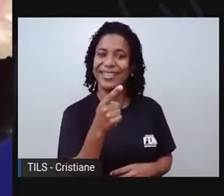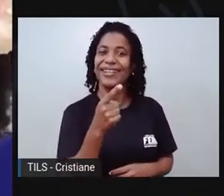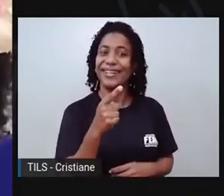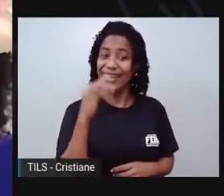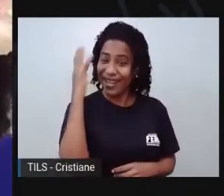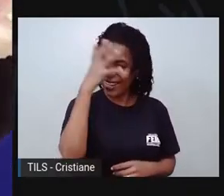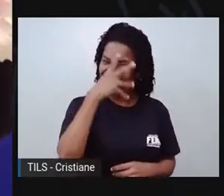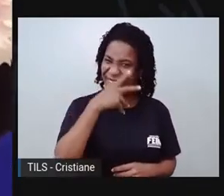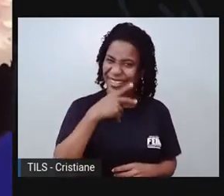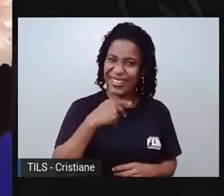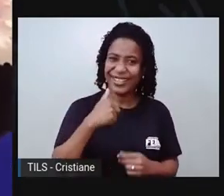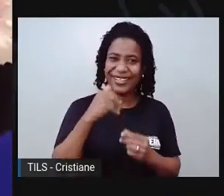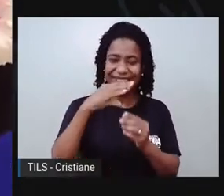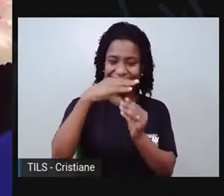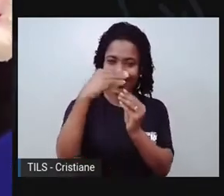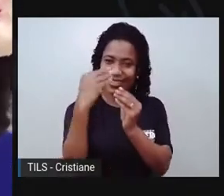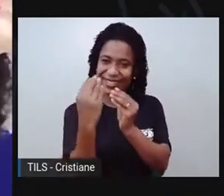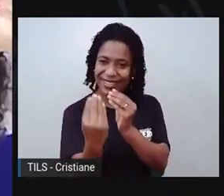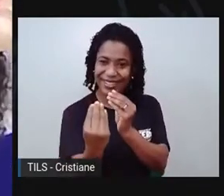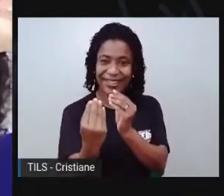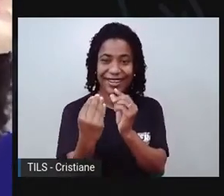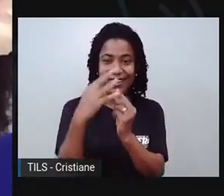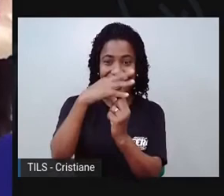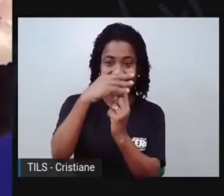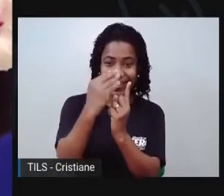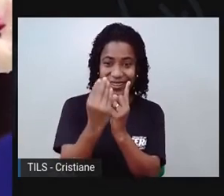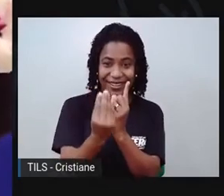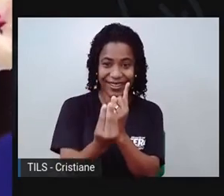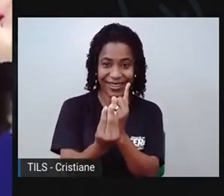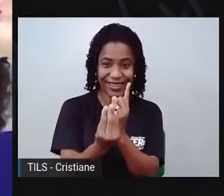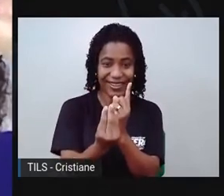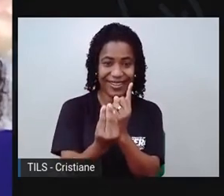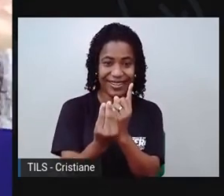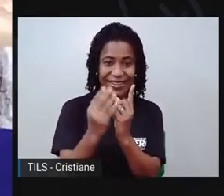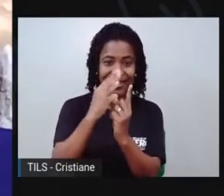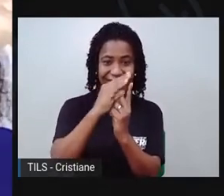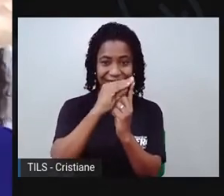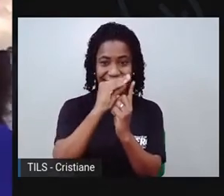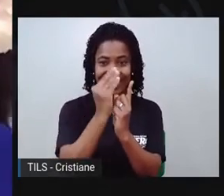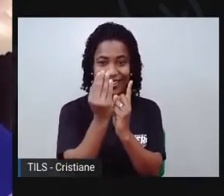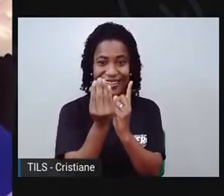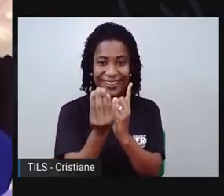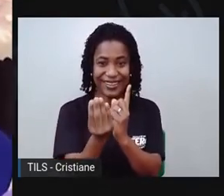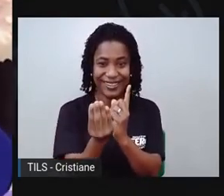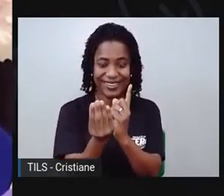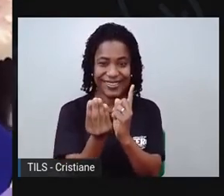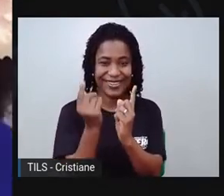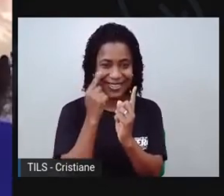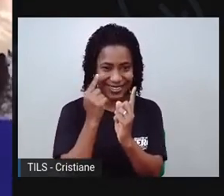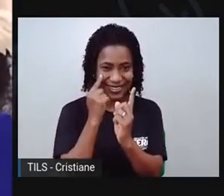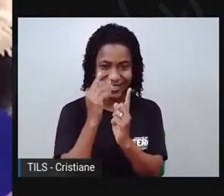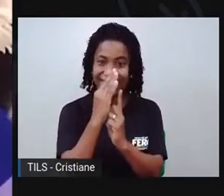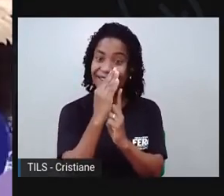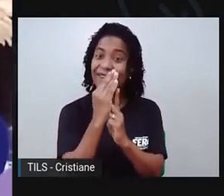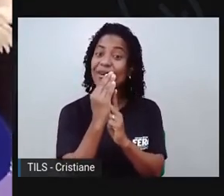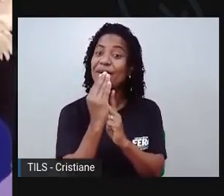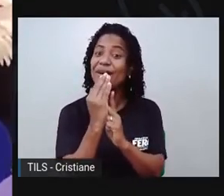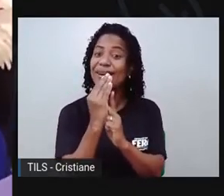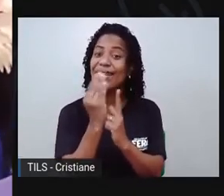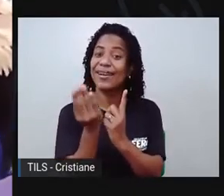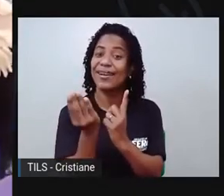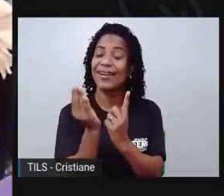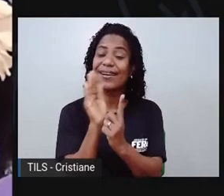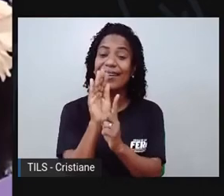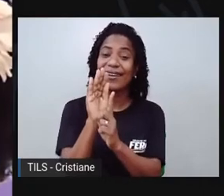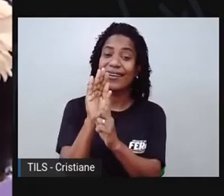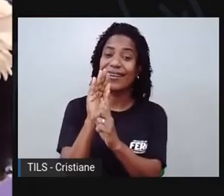dela. Verdade. Ela faz tipo uma conchinha assim, ó. Sabe como é o nome dela? Como é o nome